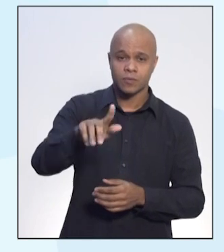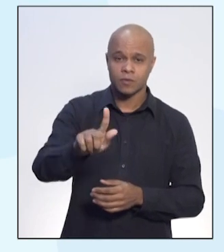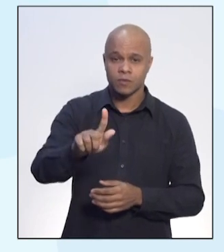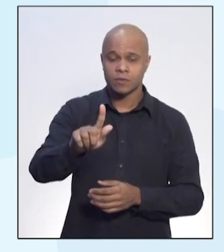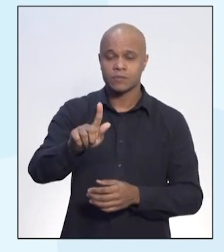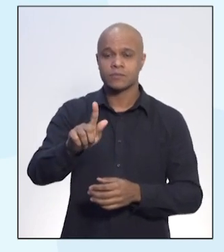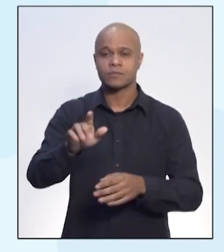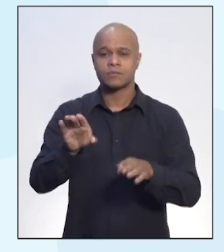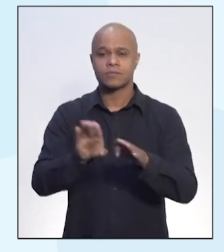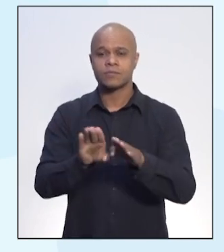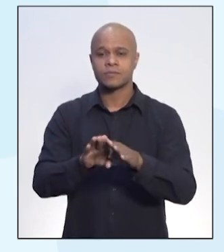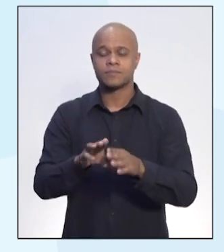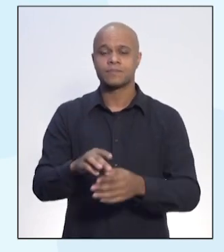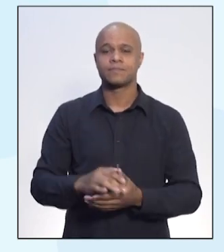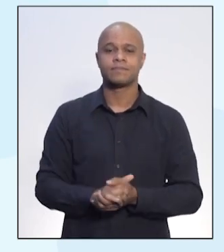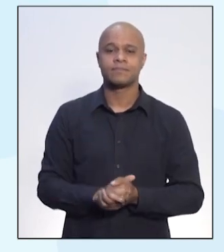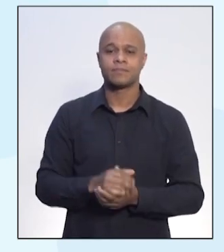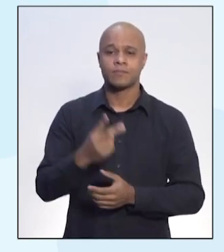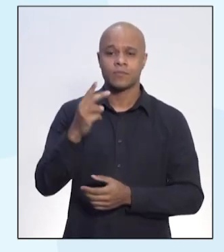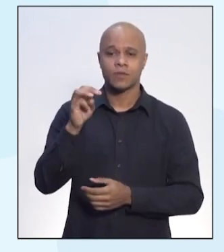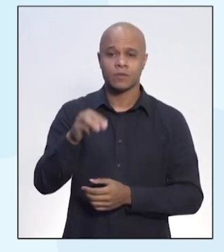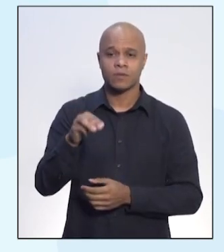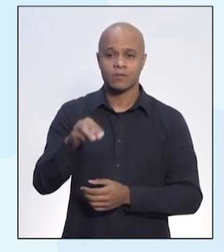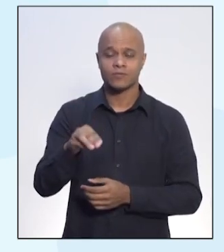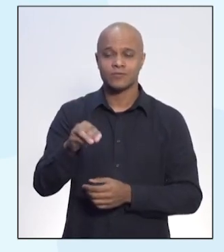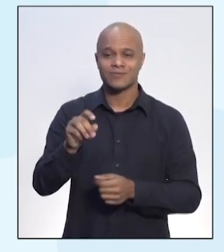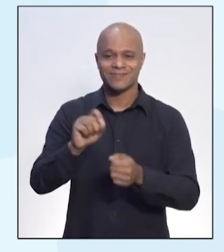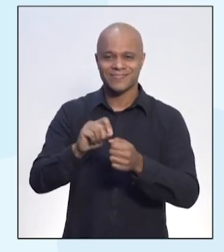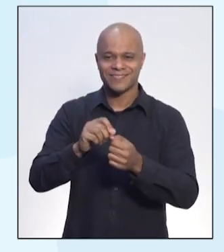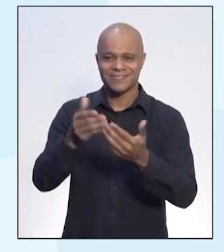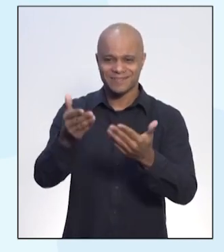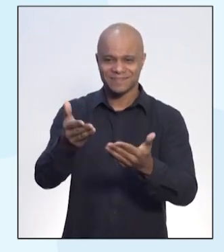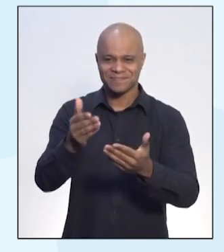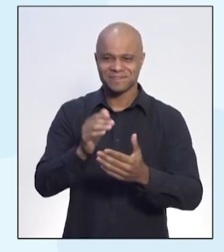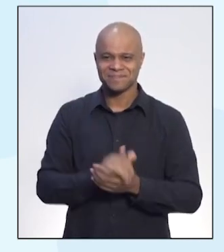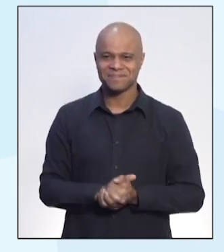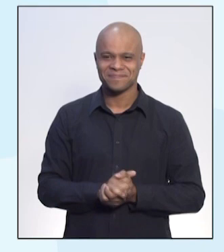magnésio. Vou dar para vocês aqui 2 minutinhos para vocês resolverem essa questão. Vamos lá?